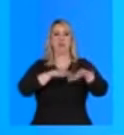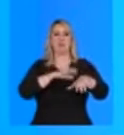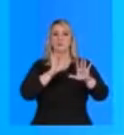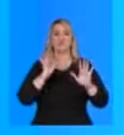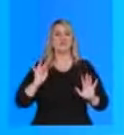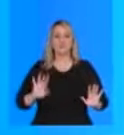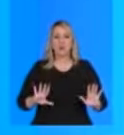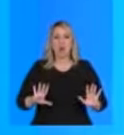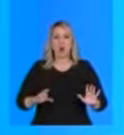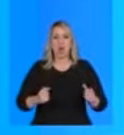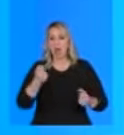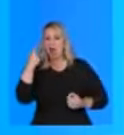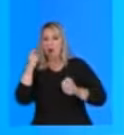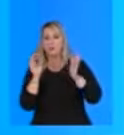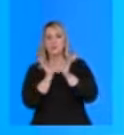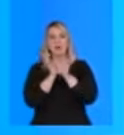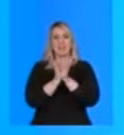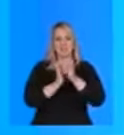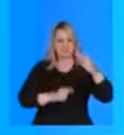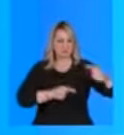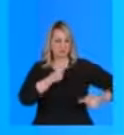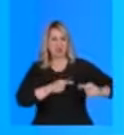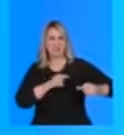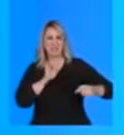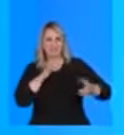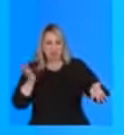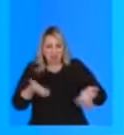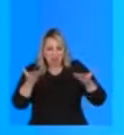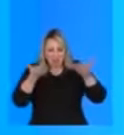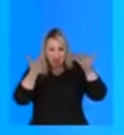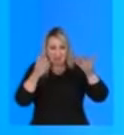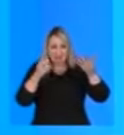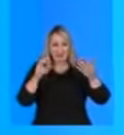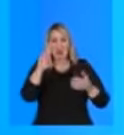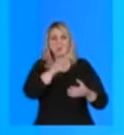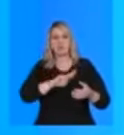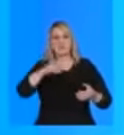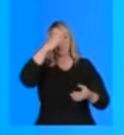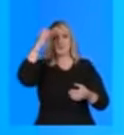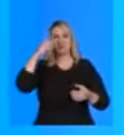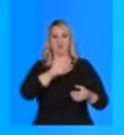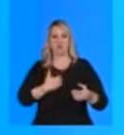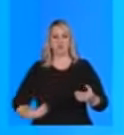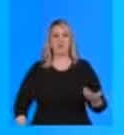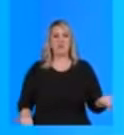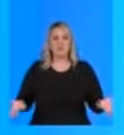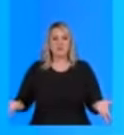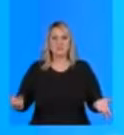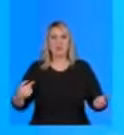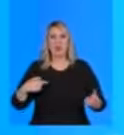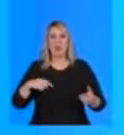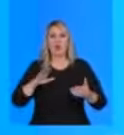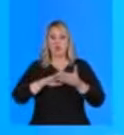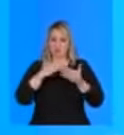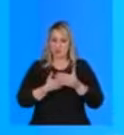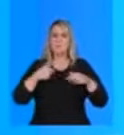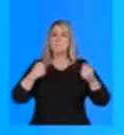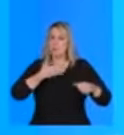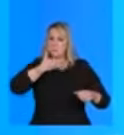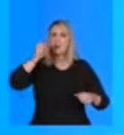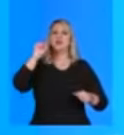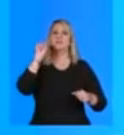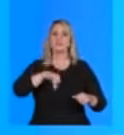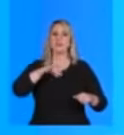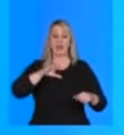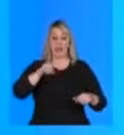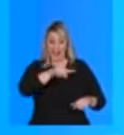vezes para alguns partidos políticos com a intenção apenas desgastar quem está no governo as escolas precisam sim ser melhoradas mas eu quero